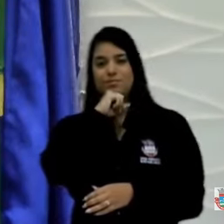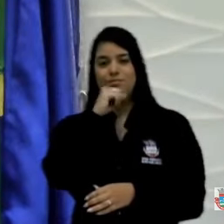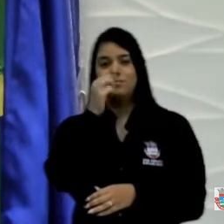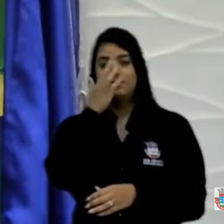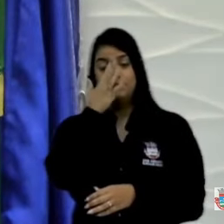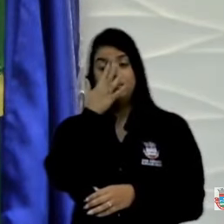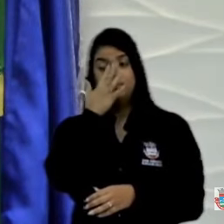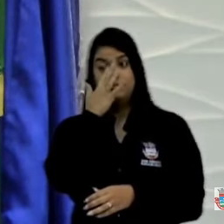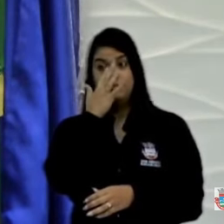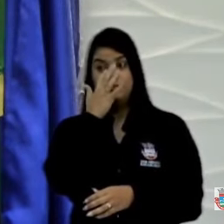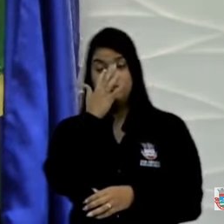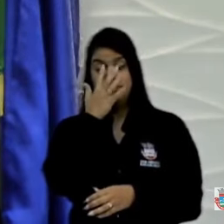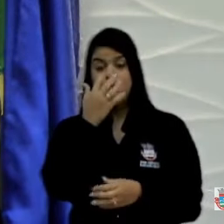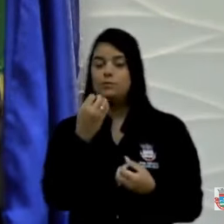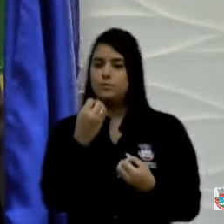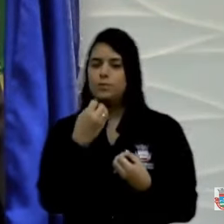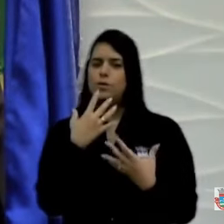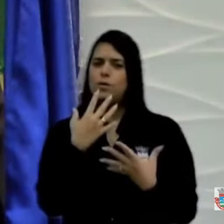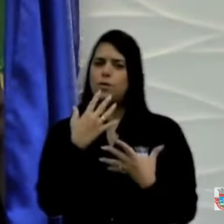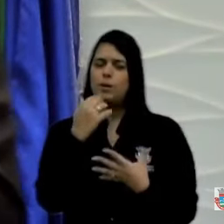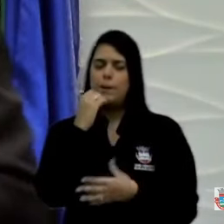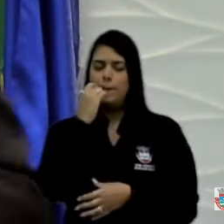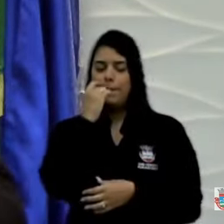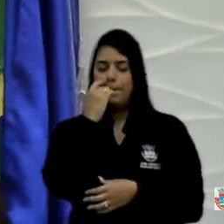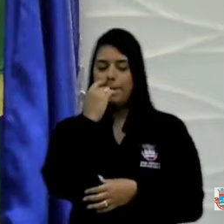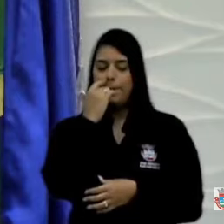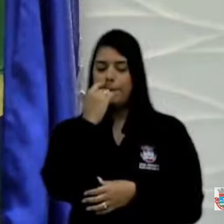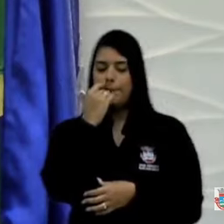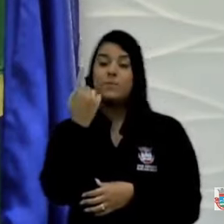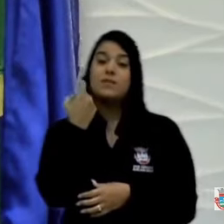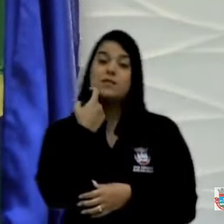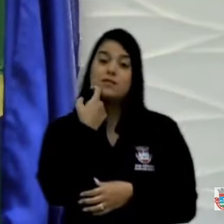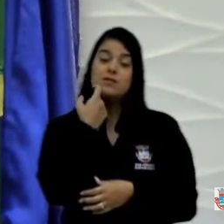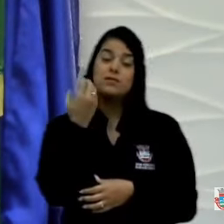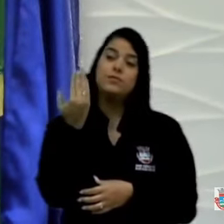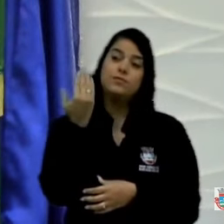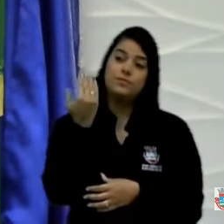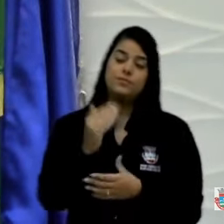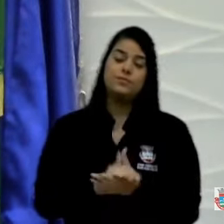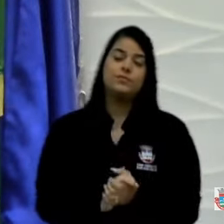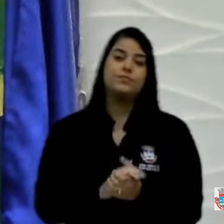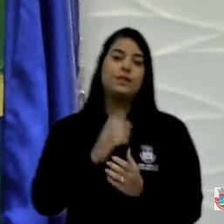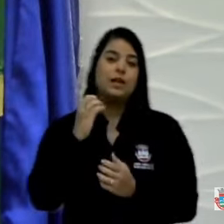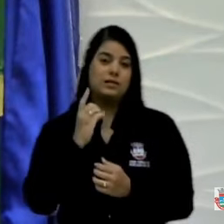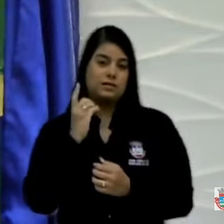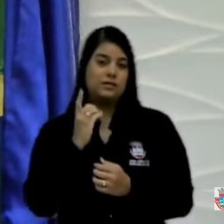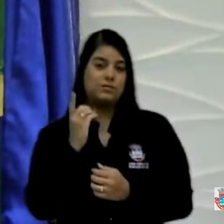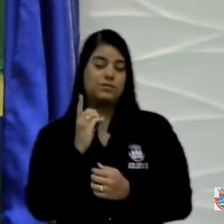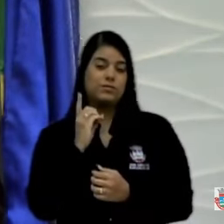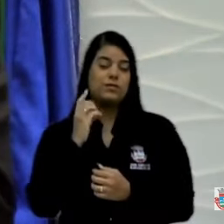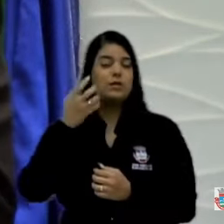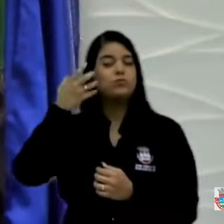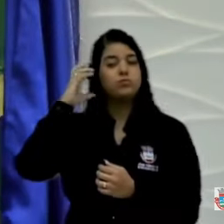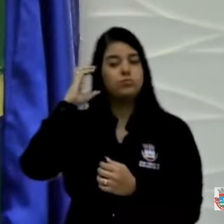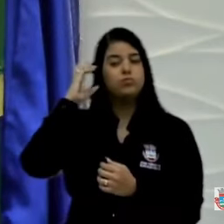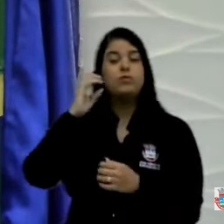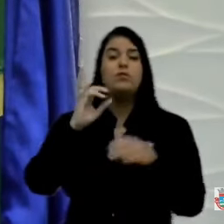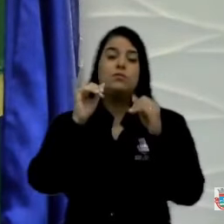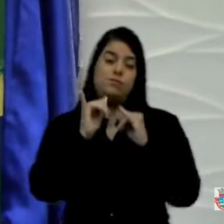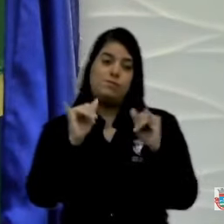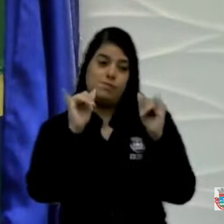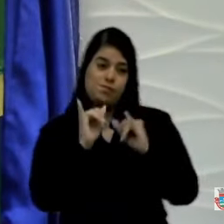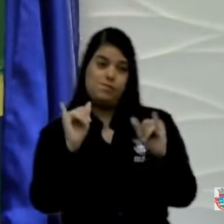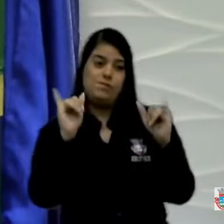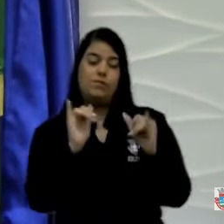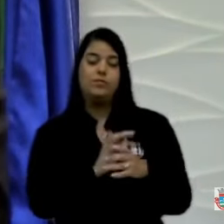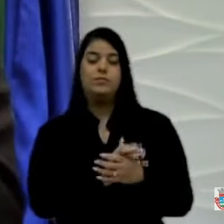é muito inspirador. Na última sexta-feira, quando a deputada esteve na rádio, ela disse